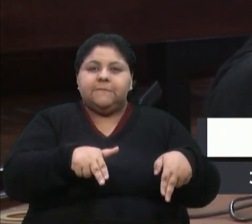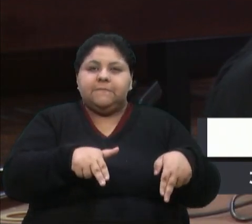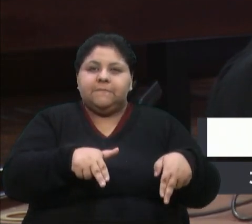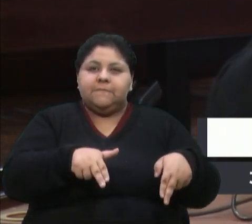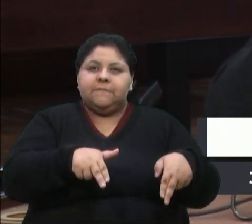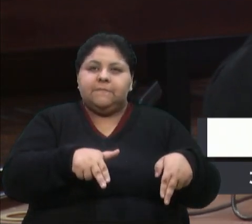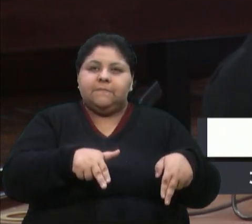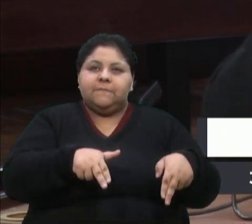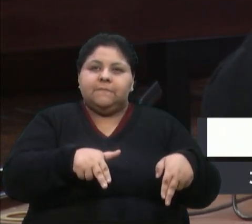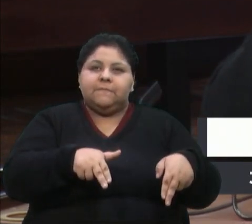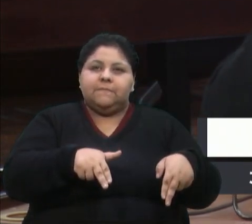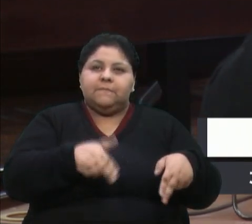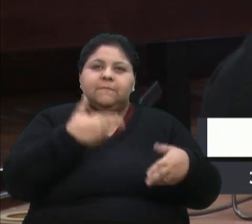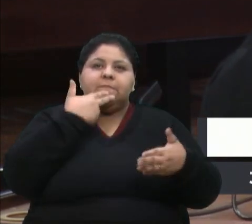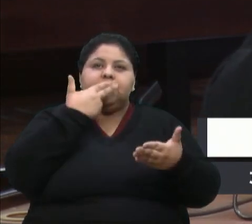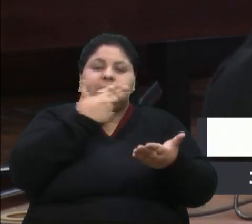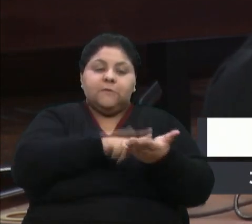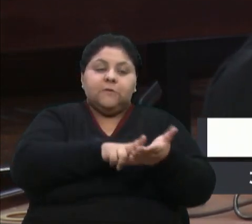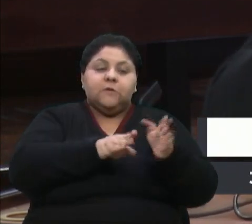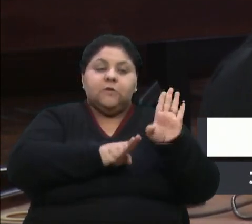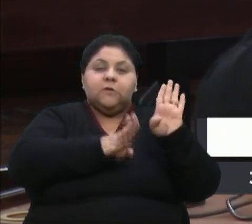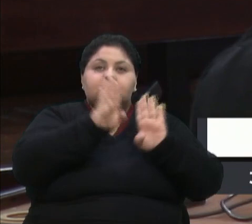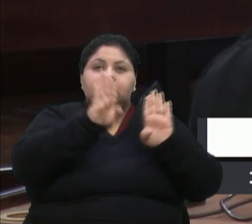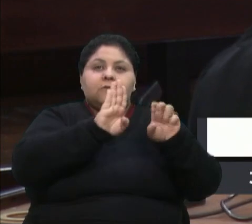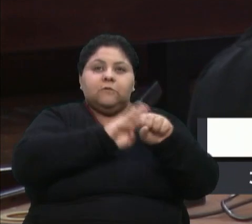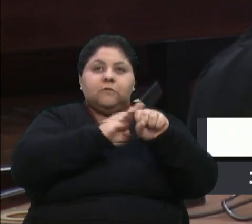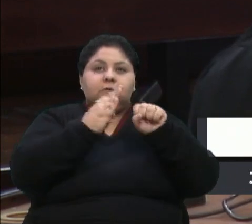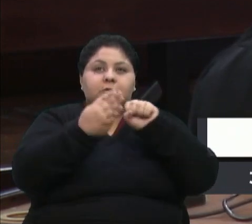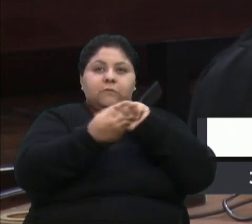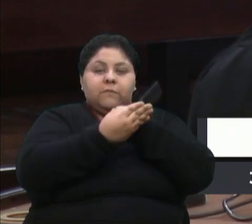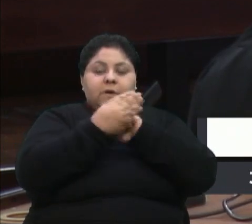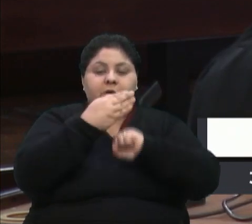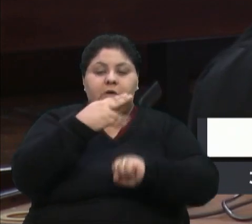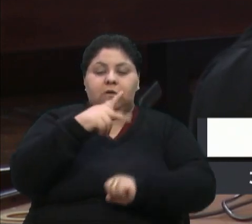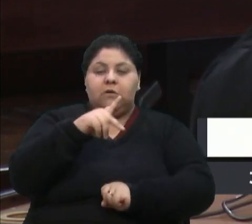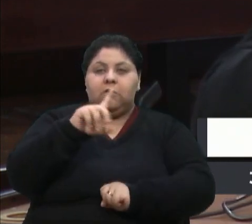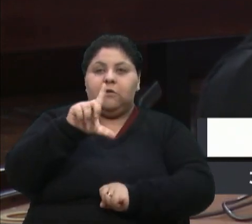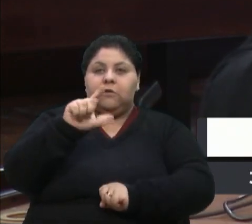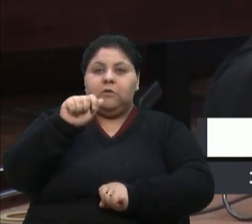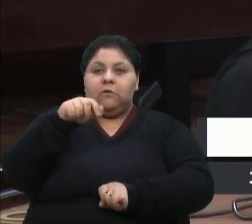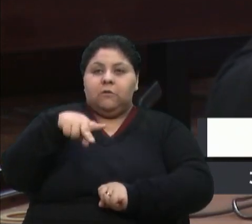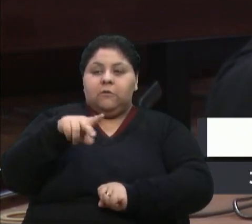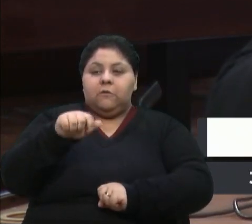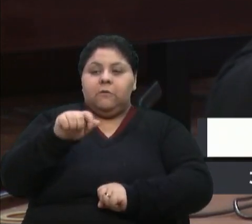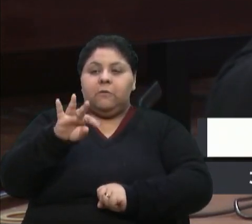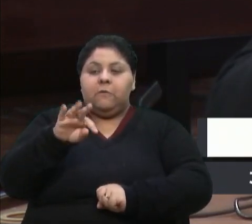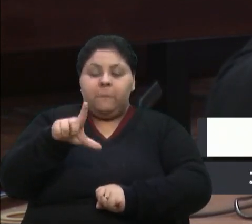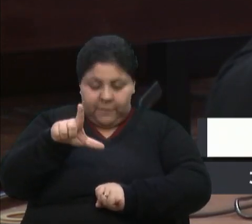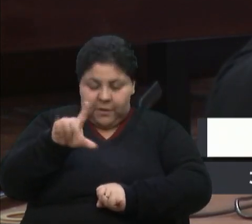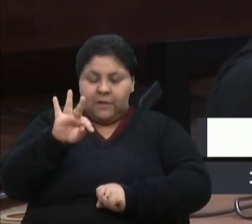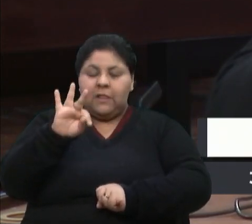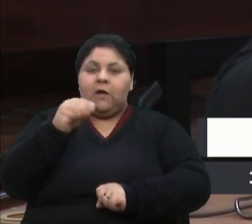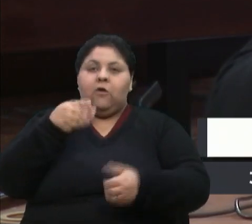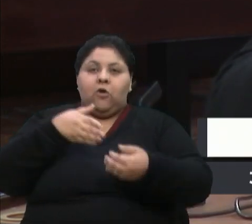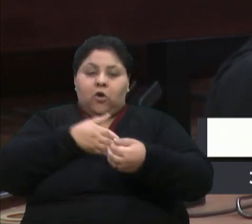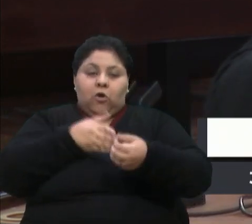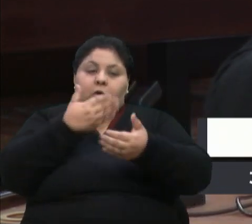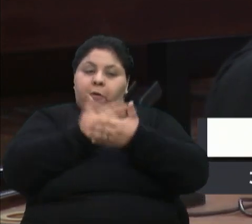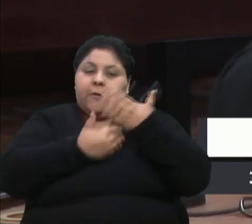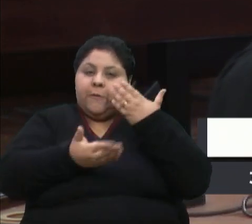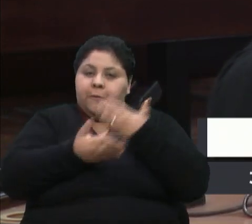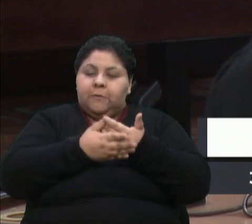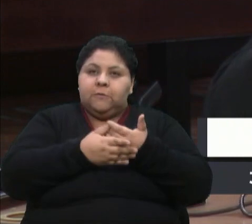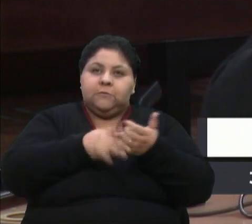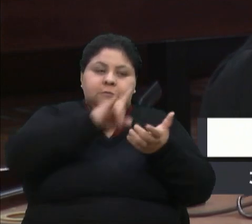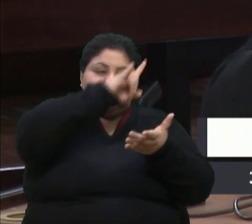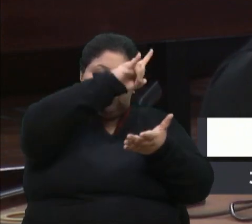dos envelopes da licitação do bairro Planalto, onde acompanhei tudo ali, a documentação